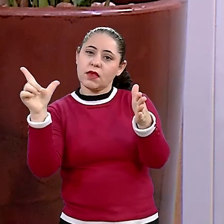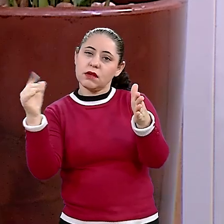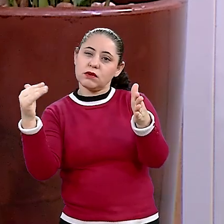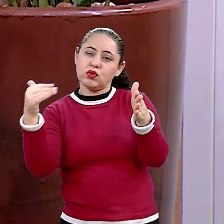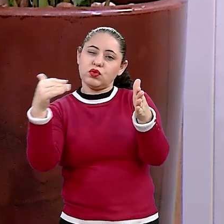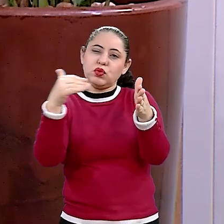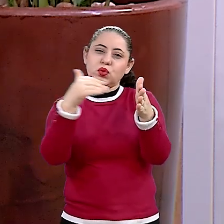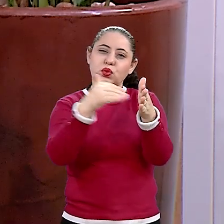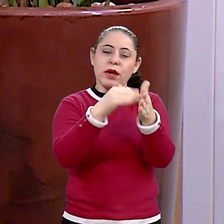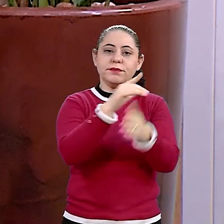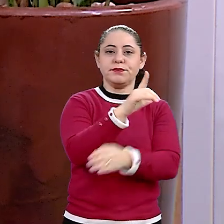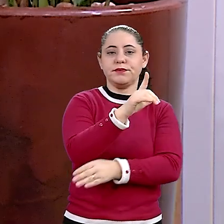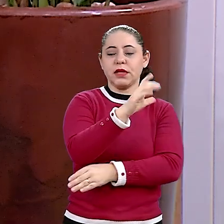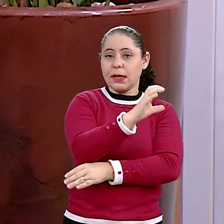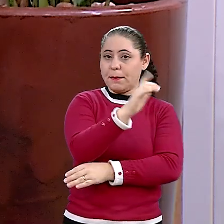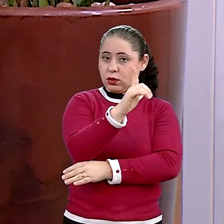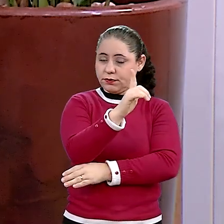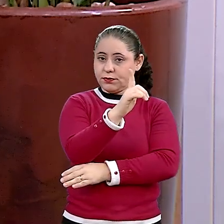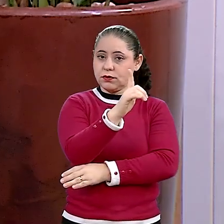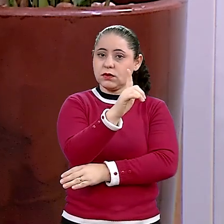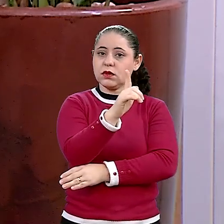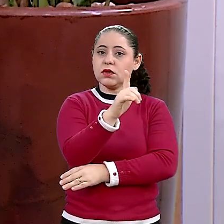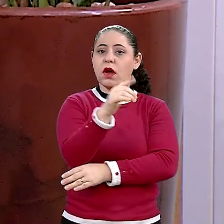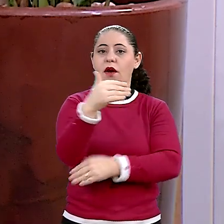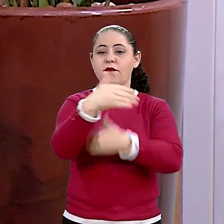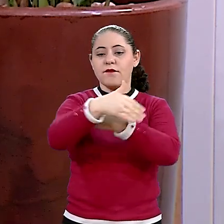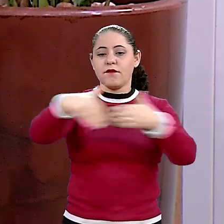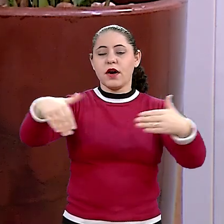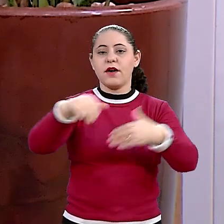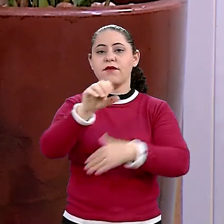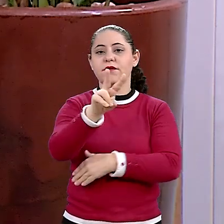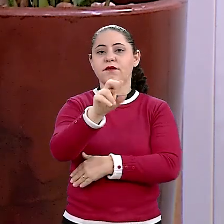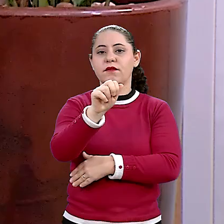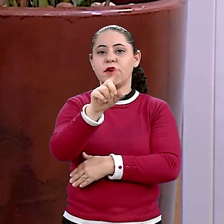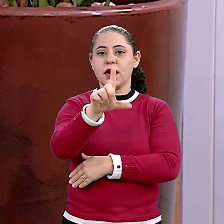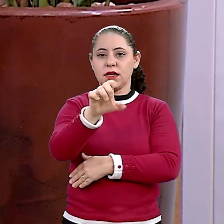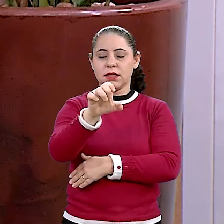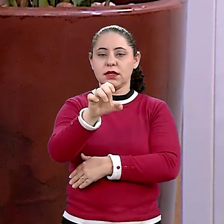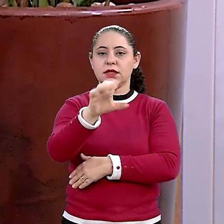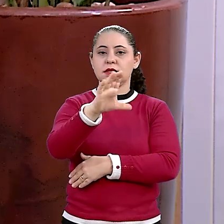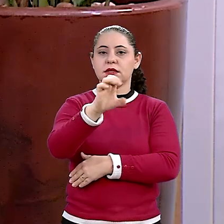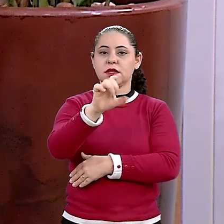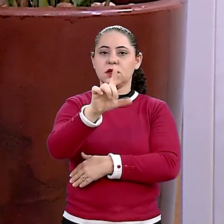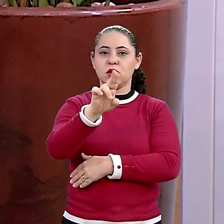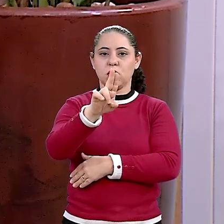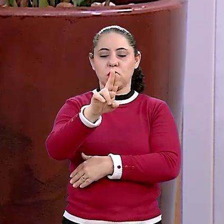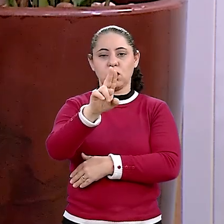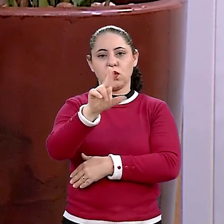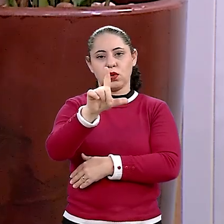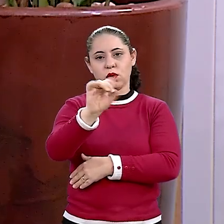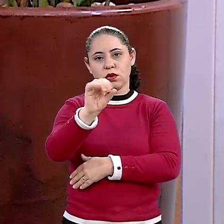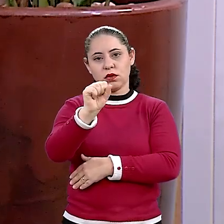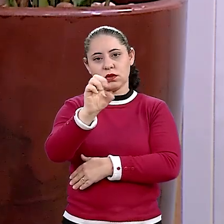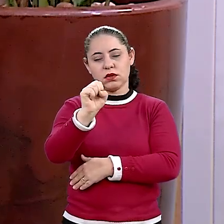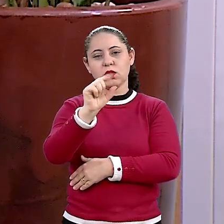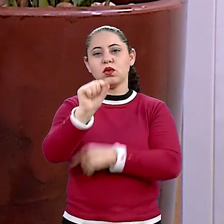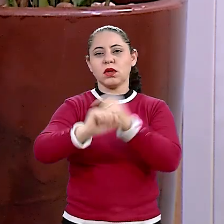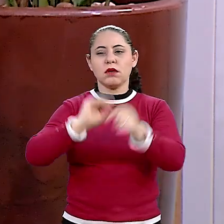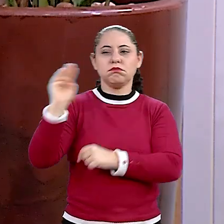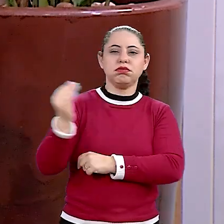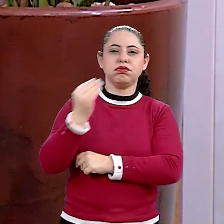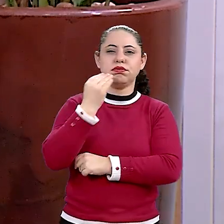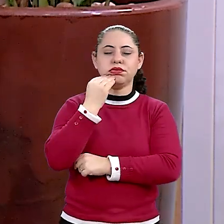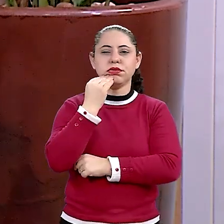Lagoas até Campo Grande, tá? Que é o chamado Vale da Celulose, onde tem investimentos bilionários, seja